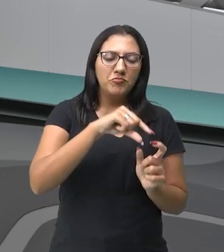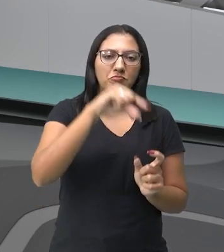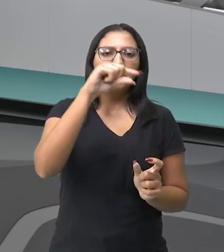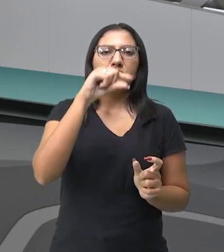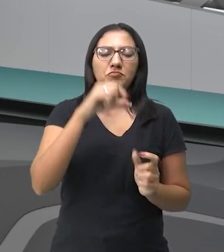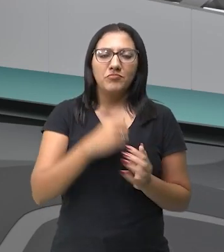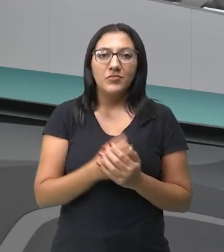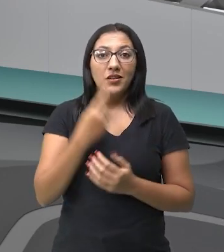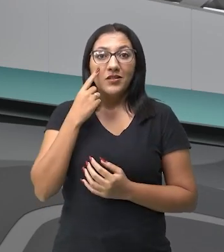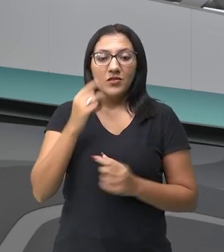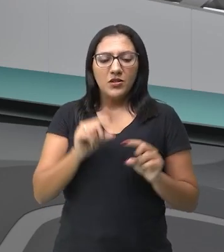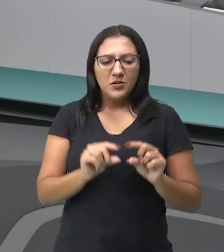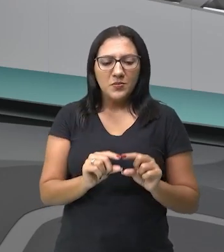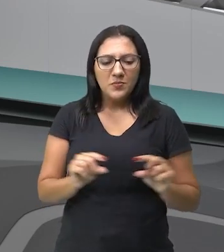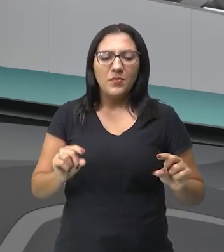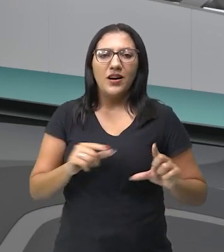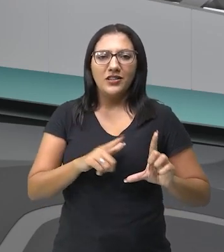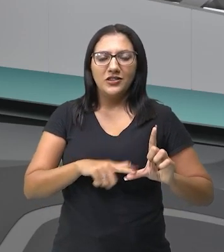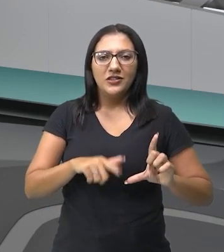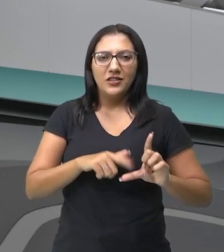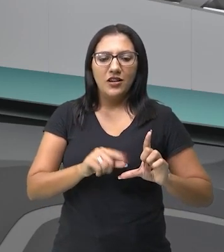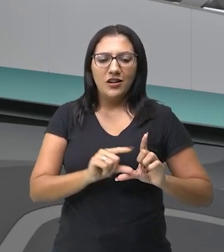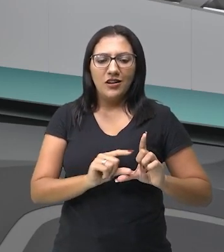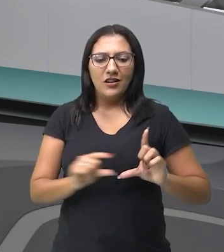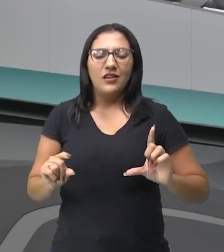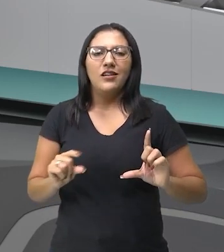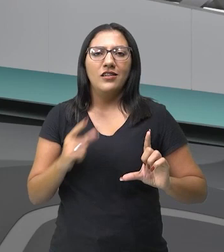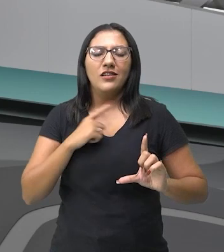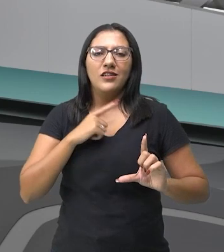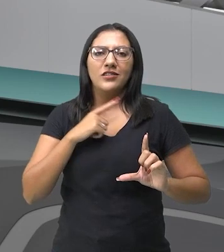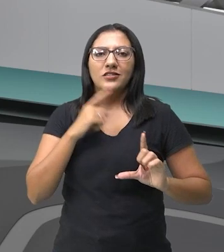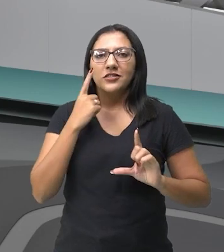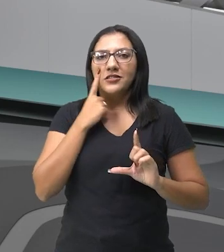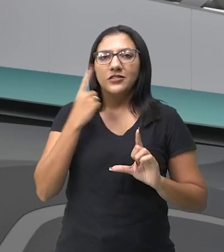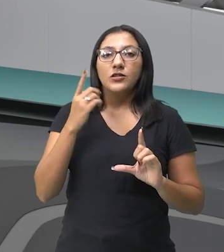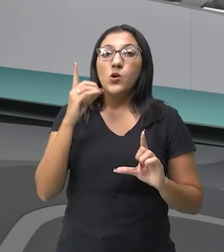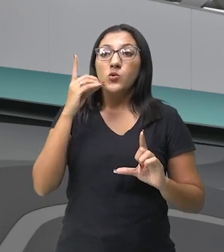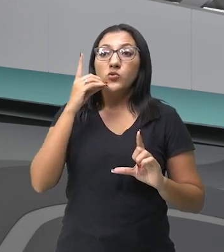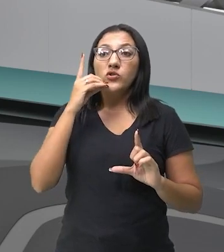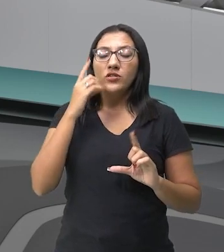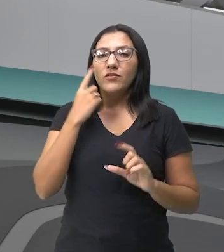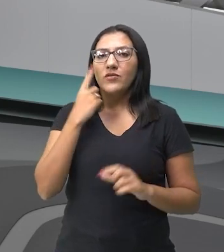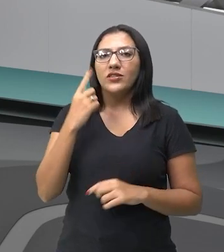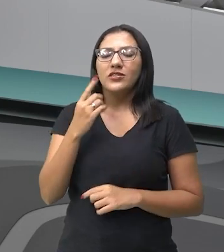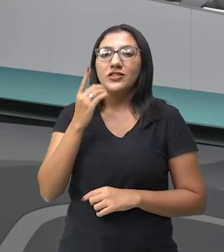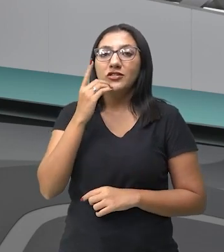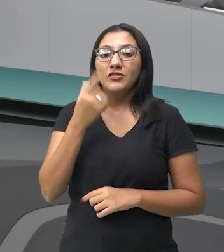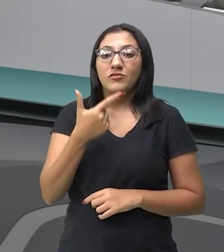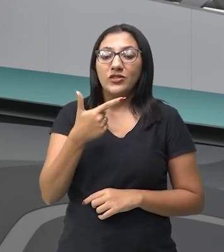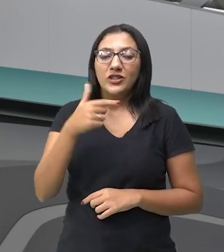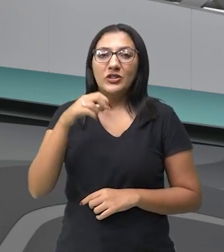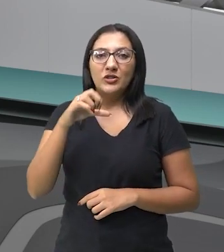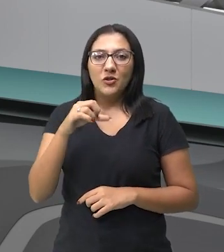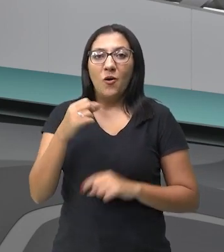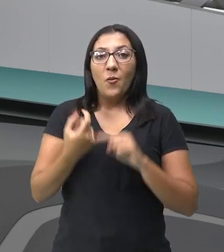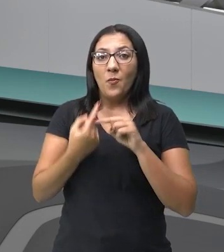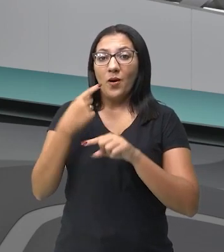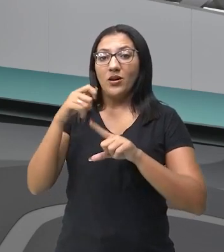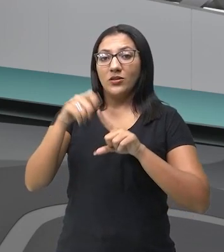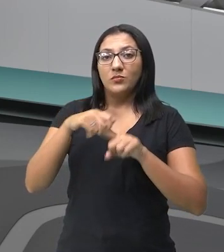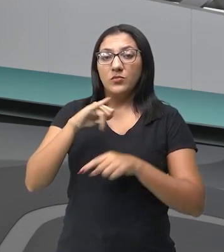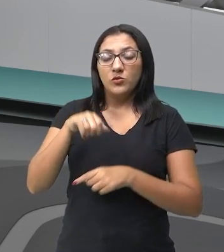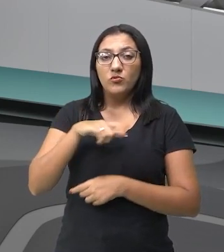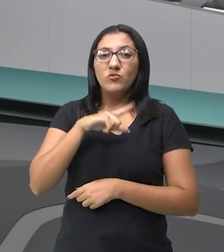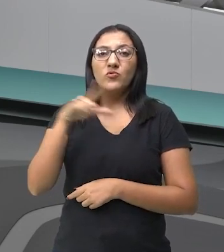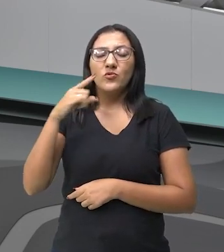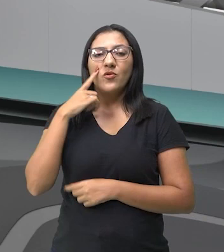logo abaixo a gente vê a data. Então aqui a gente está visualizando desde o dia 29 de julho